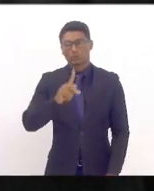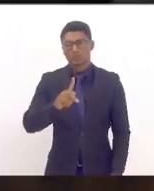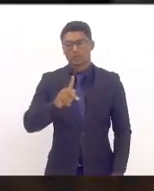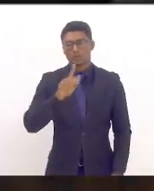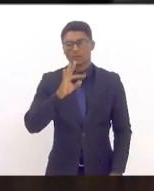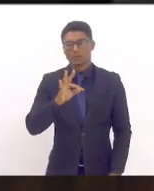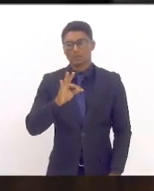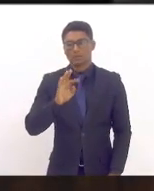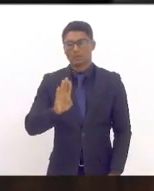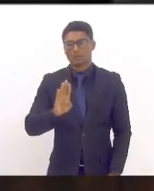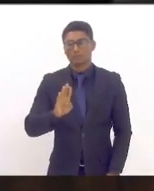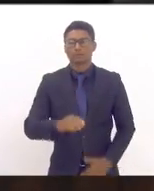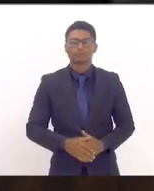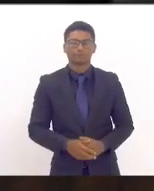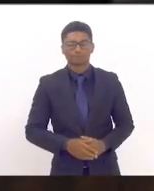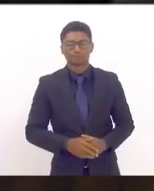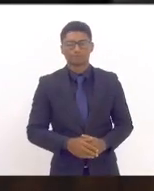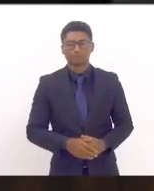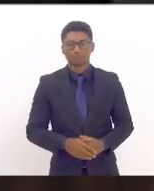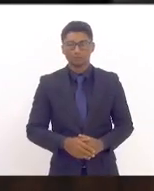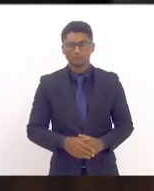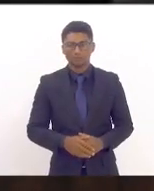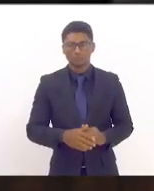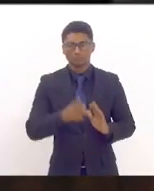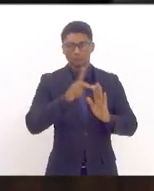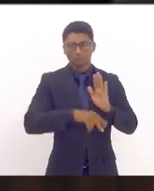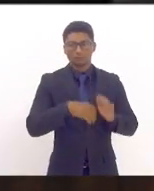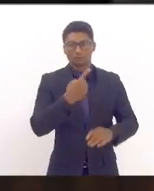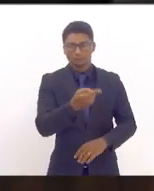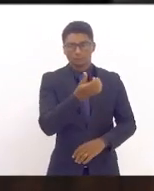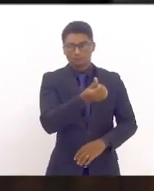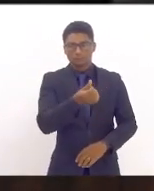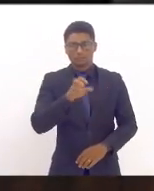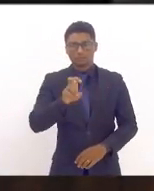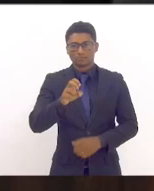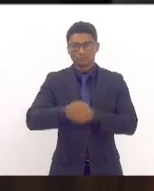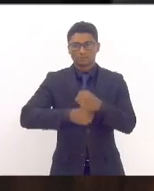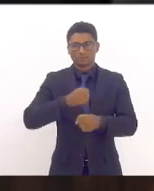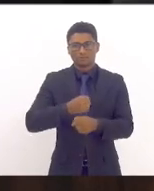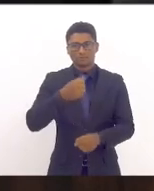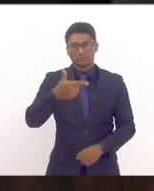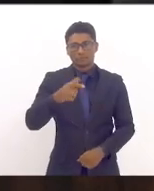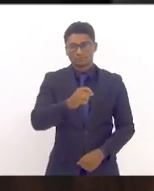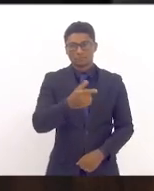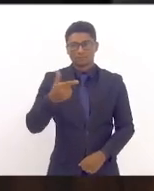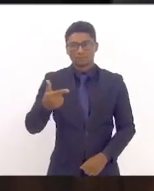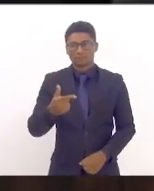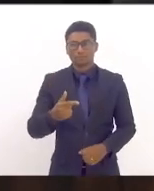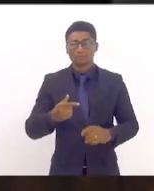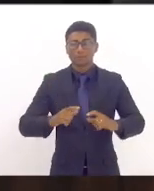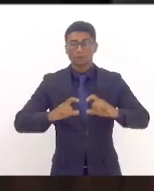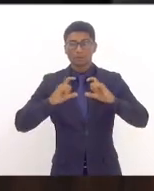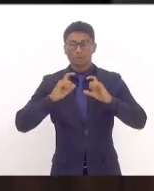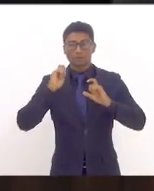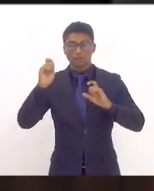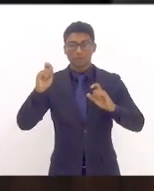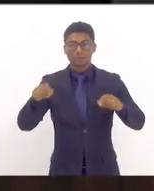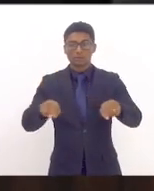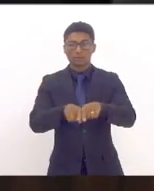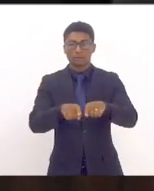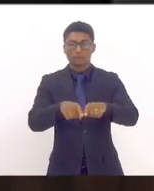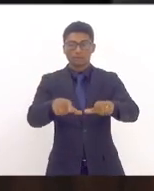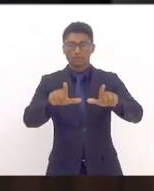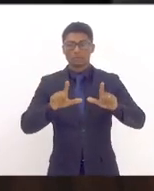PTB contrário projeto de resolução 665 de 22 de autoria do deputado Márcio Gualberto consegue de medalha Tiradentes respectivo